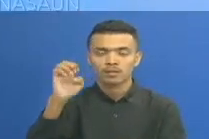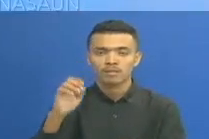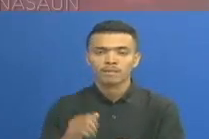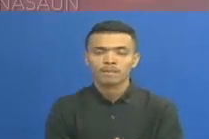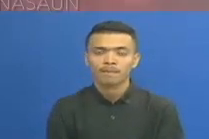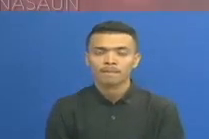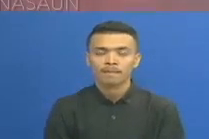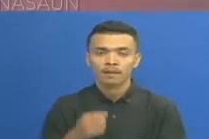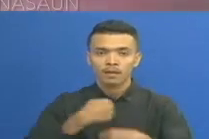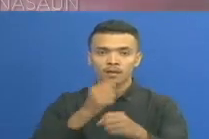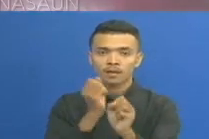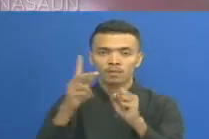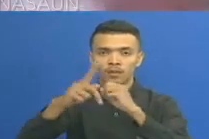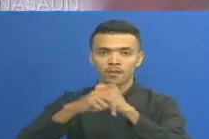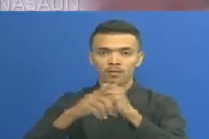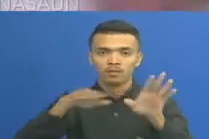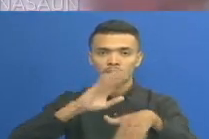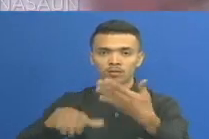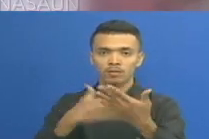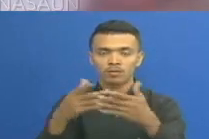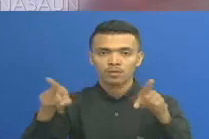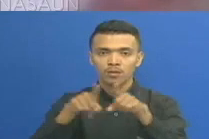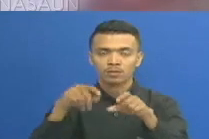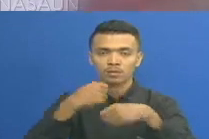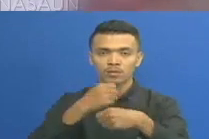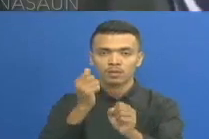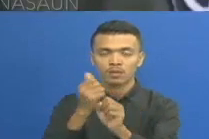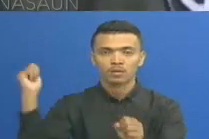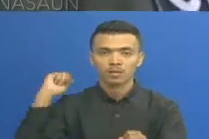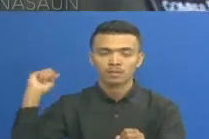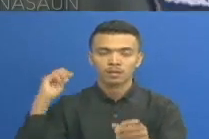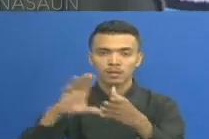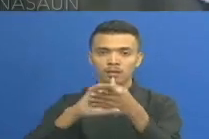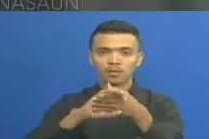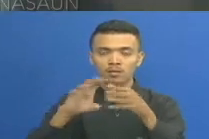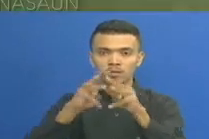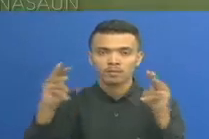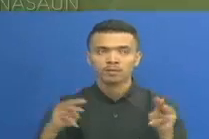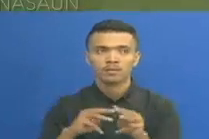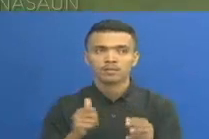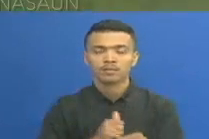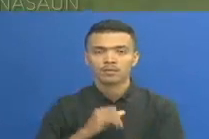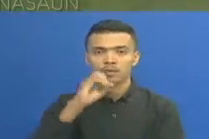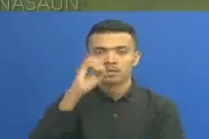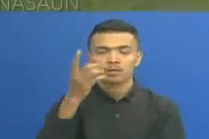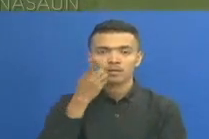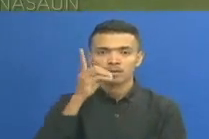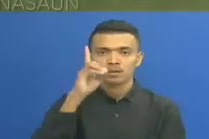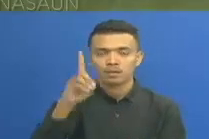CNE, trata partido Hotu Hanesang Hodi Halau Campanha Eleitoral e Município Ainaru. Nia